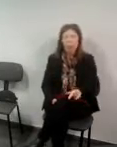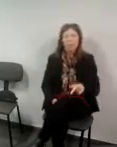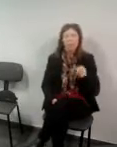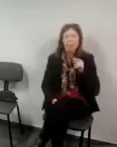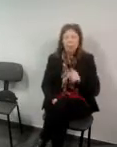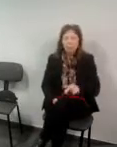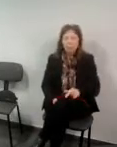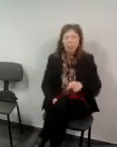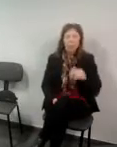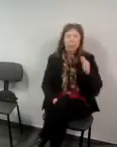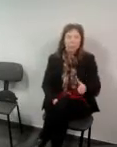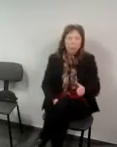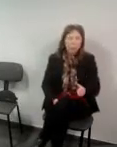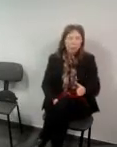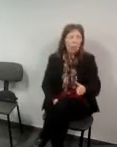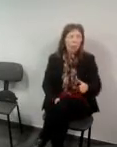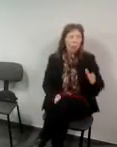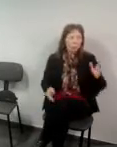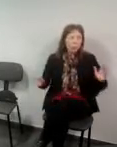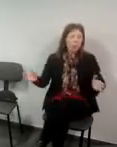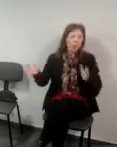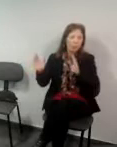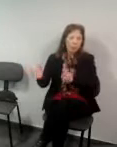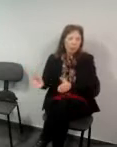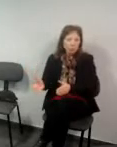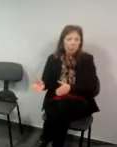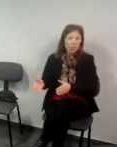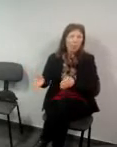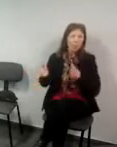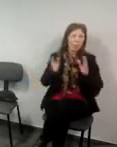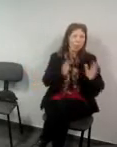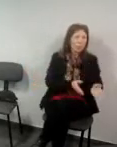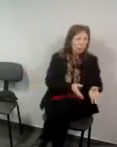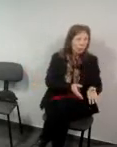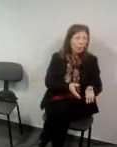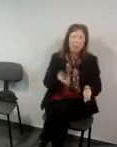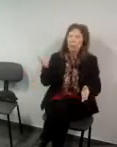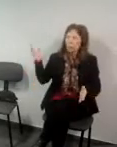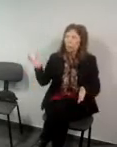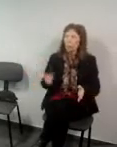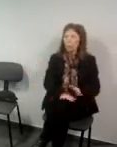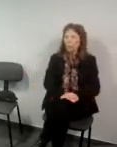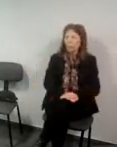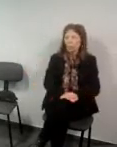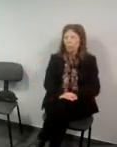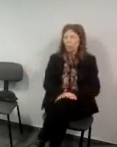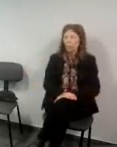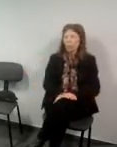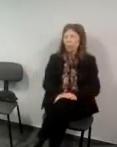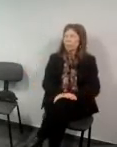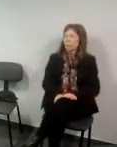novo, sempre fazer o H primeiro, né? Isso nós já falamos. Primeiro faz o H, para depois ir para o tratamento específico do caso.